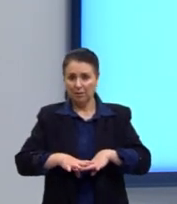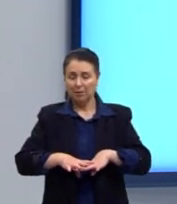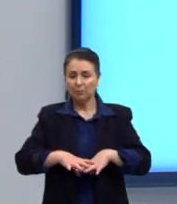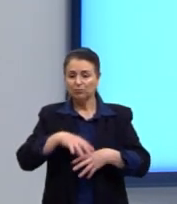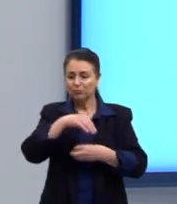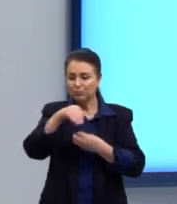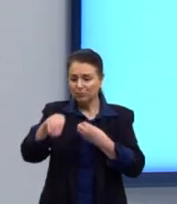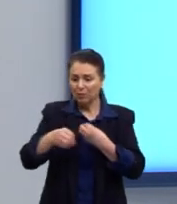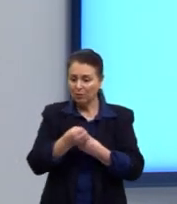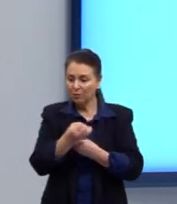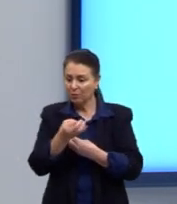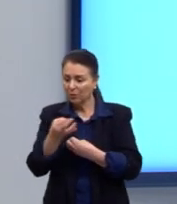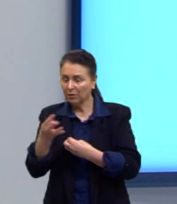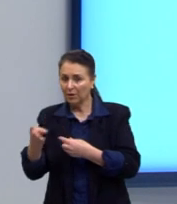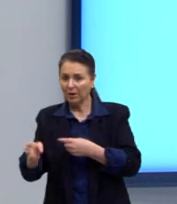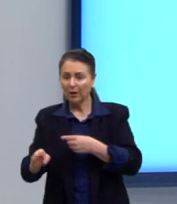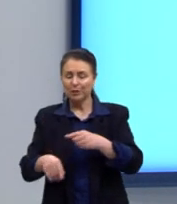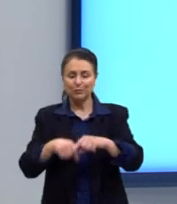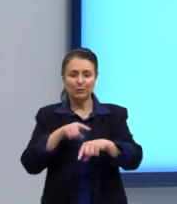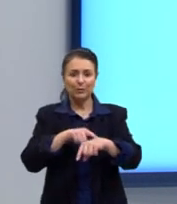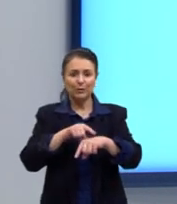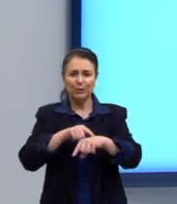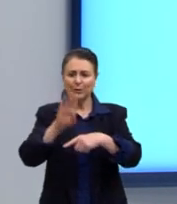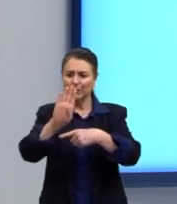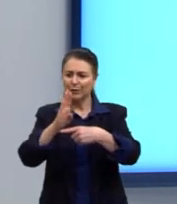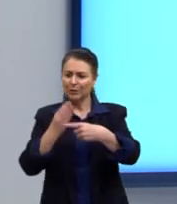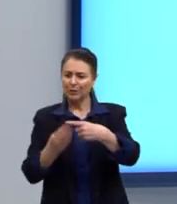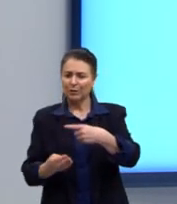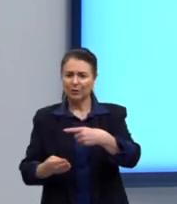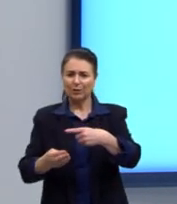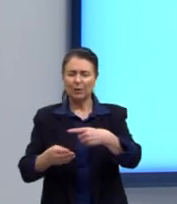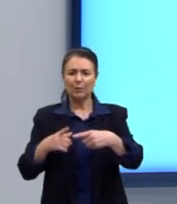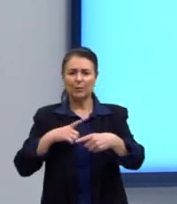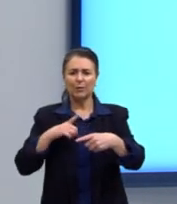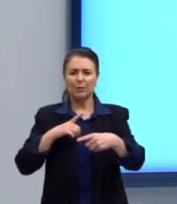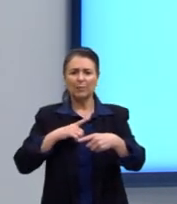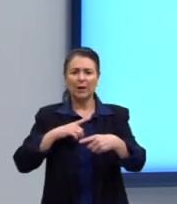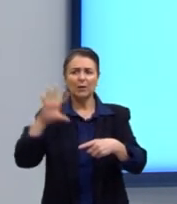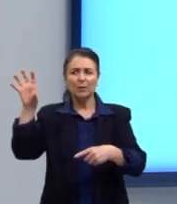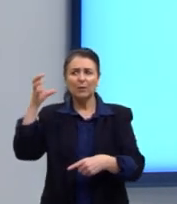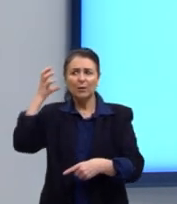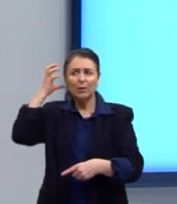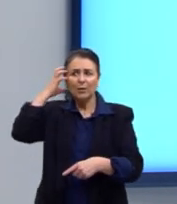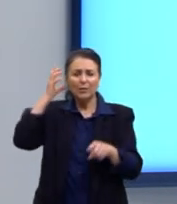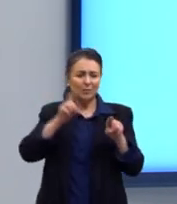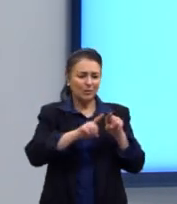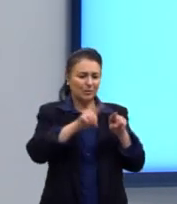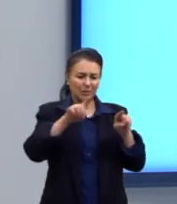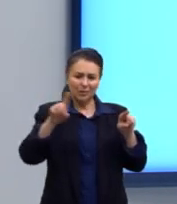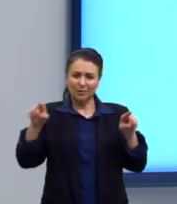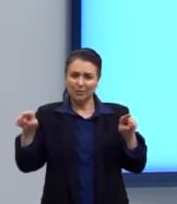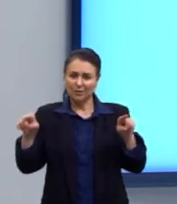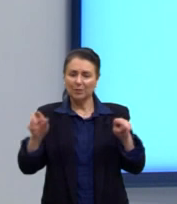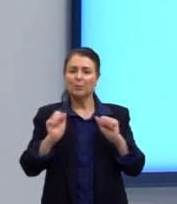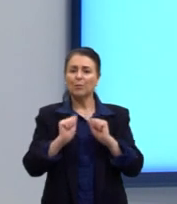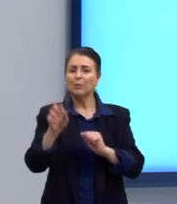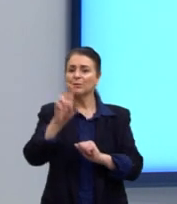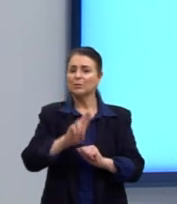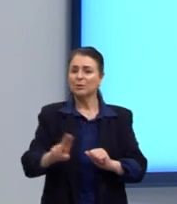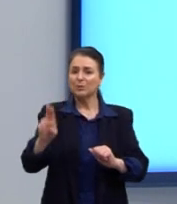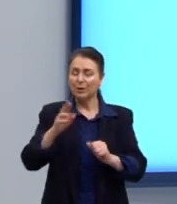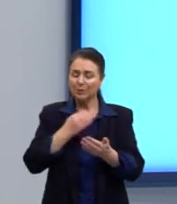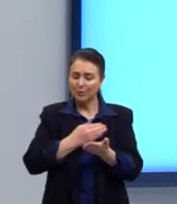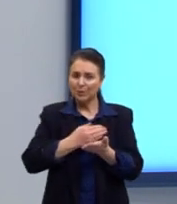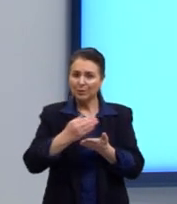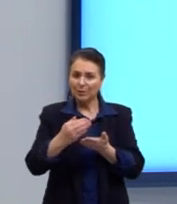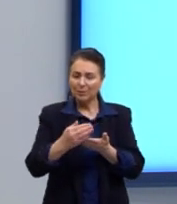Contagem infração de tempo frequência sonora proporção logo ela pode ser utilizada como ponto de